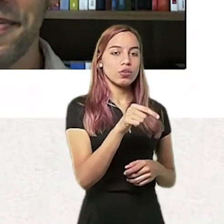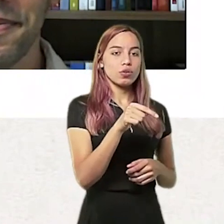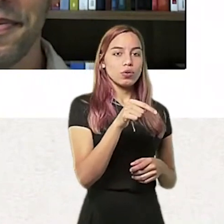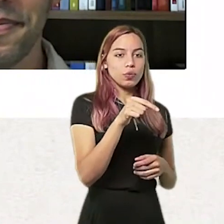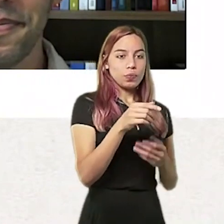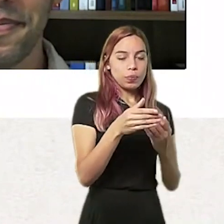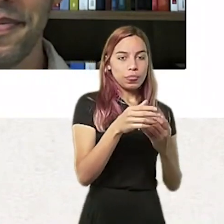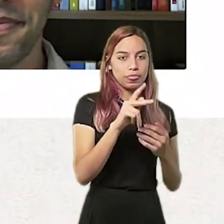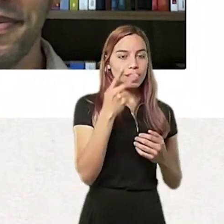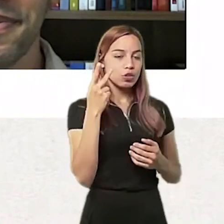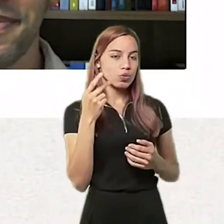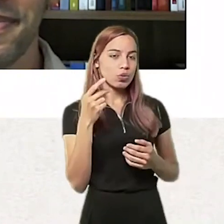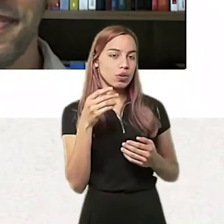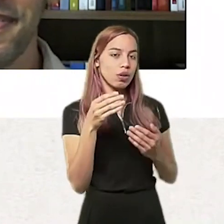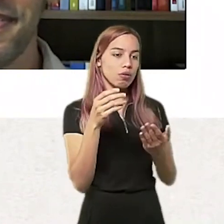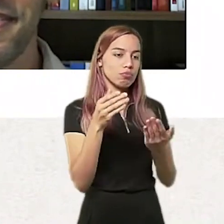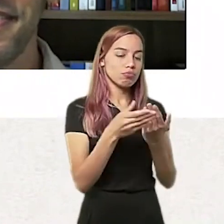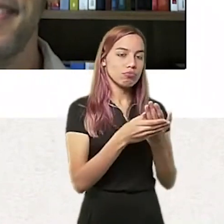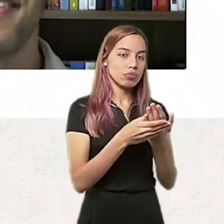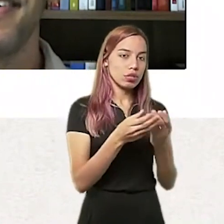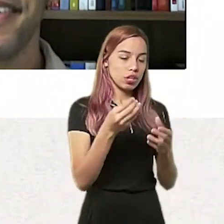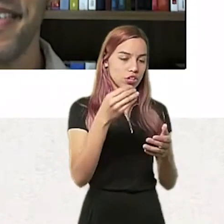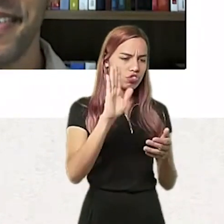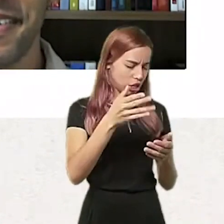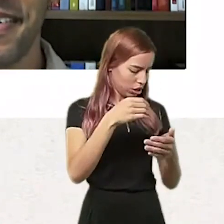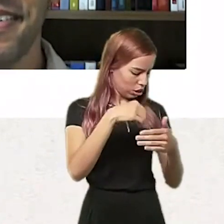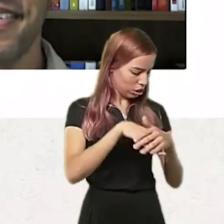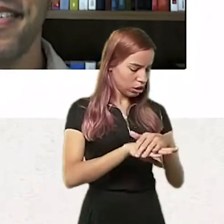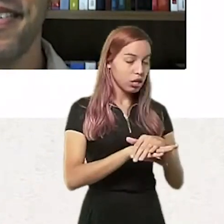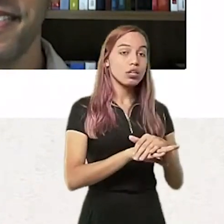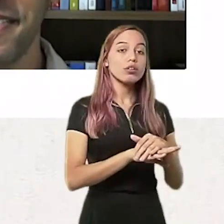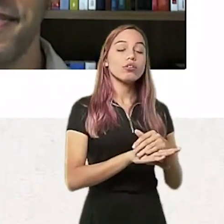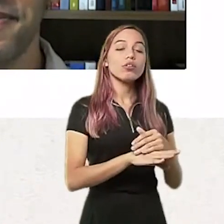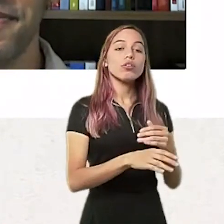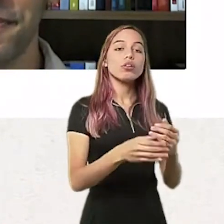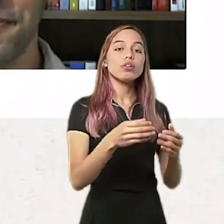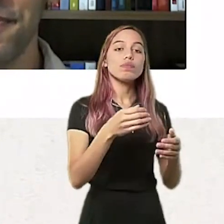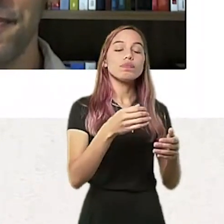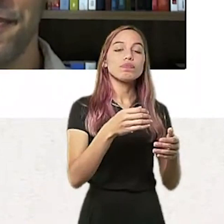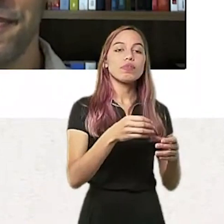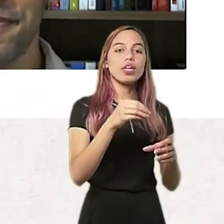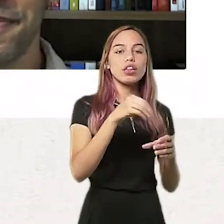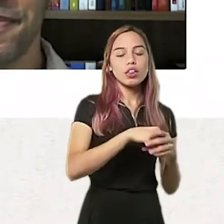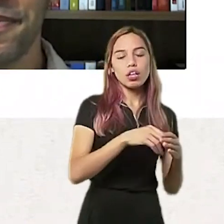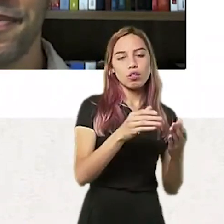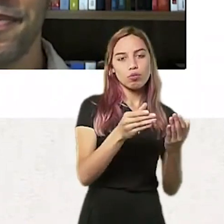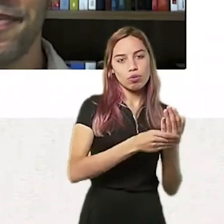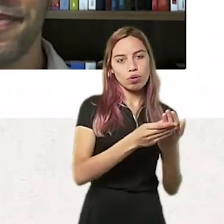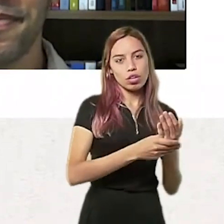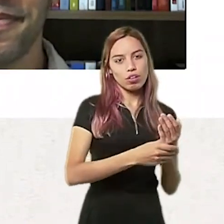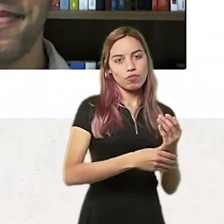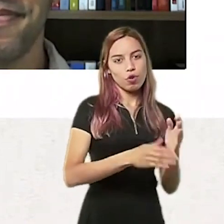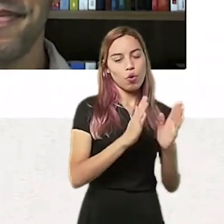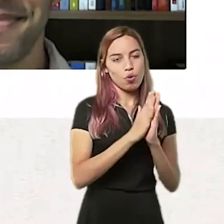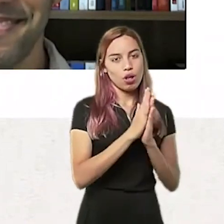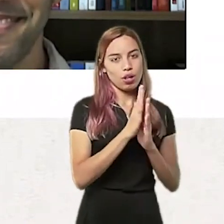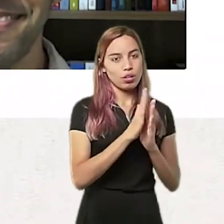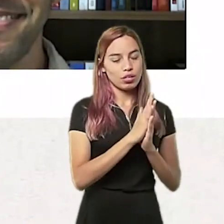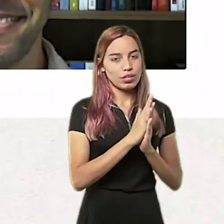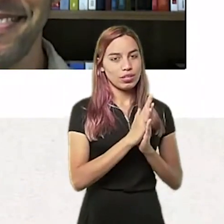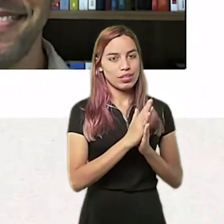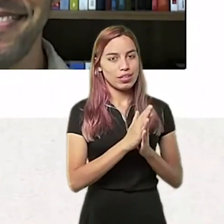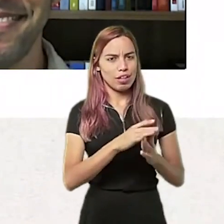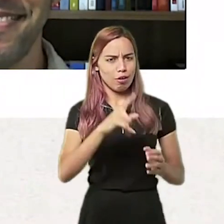Eu lendo esses contos, essas histórias, para mim cada um dava um torto arado,